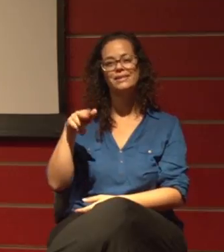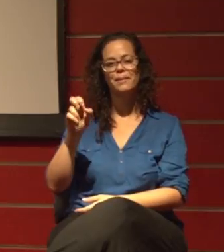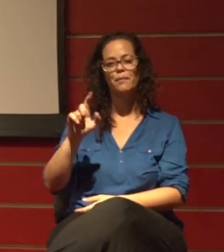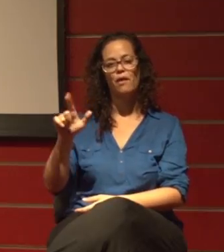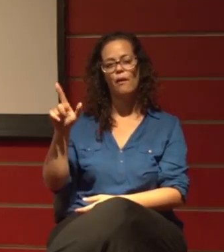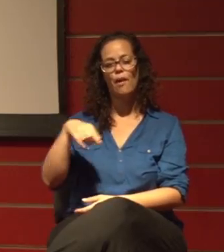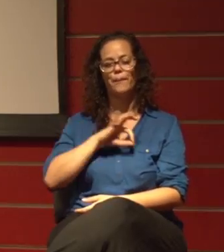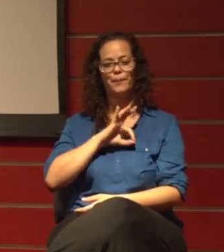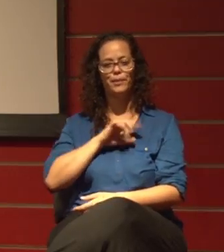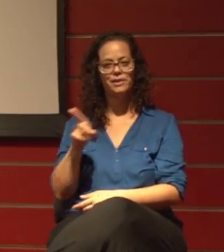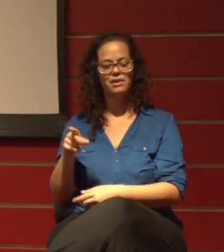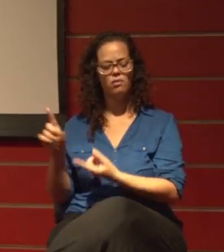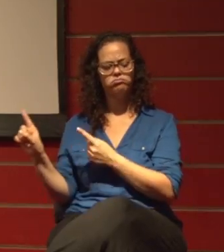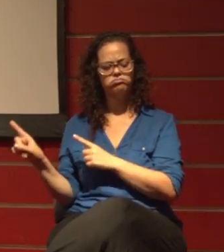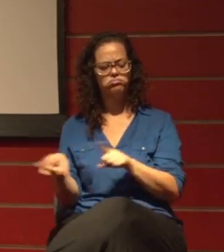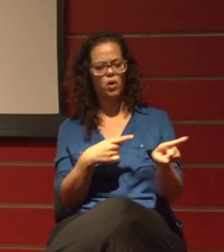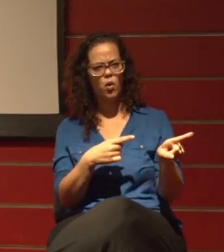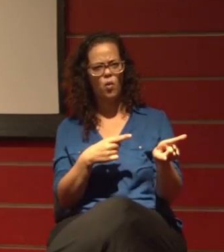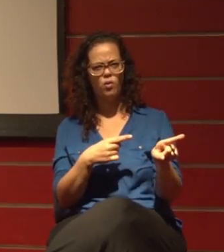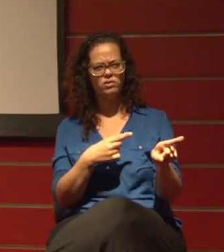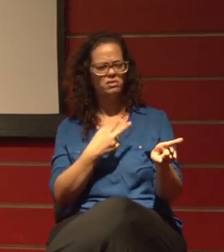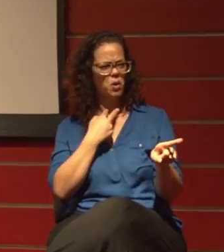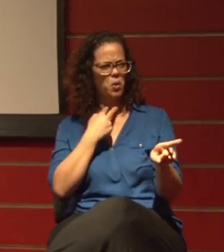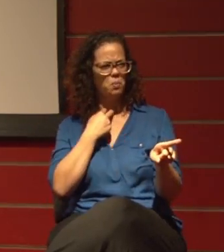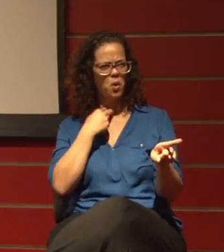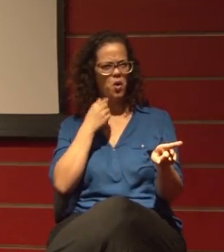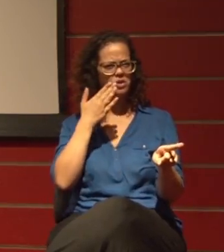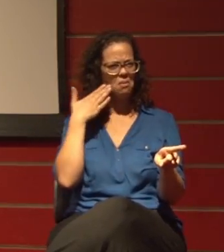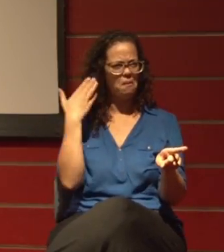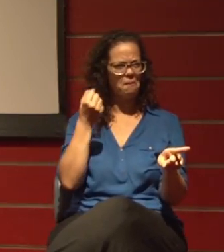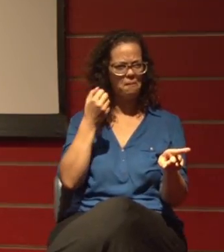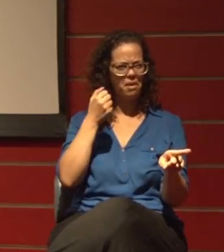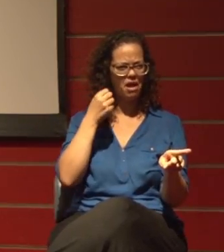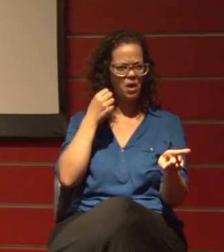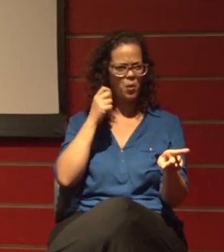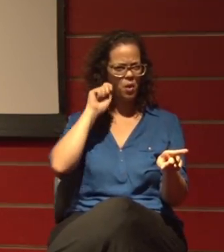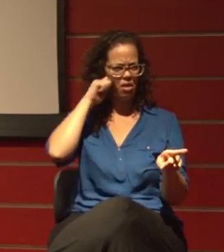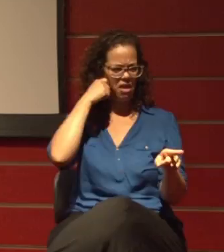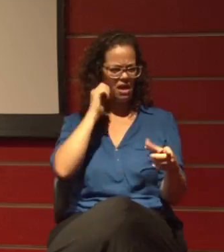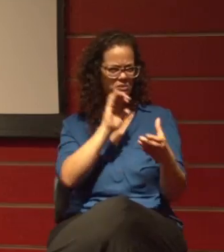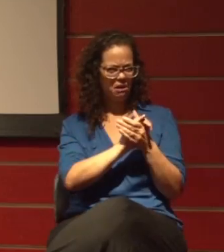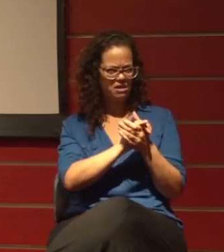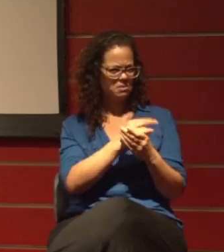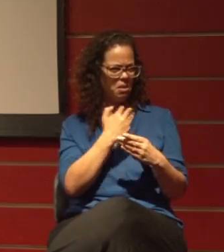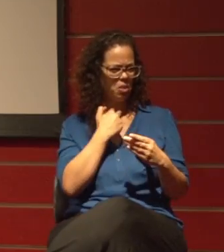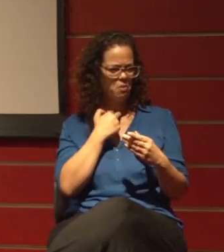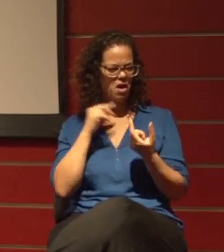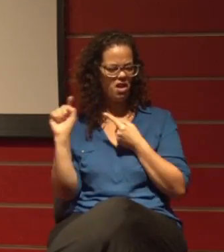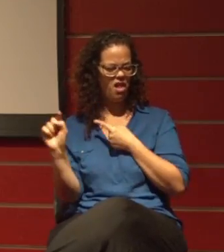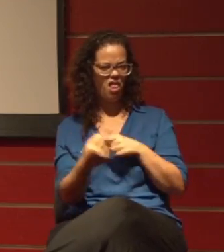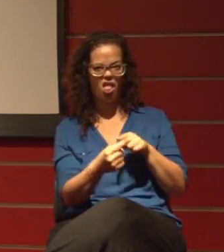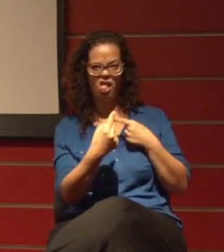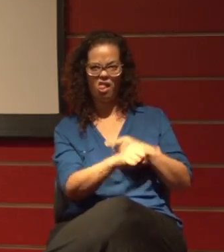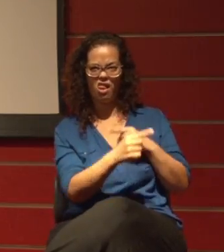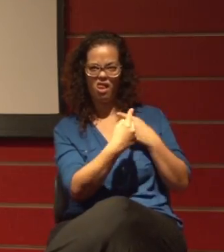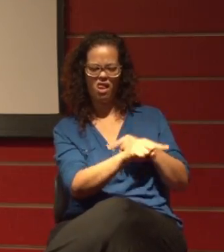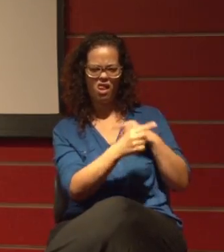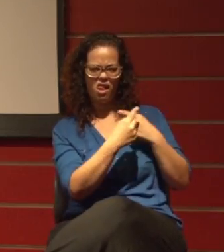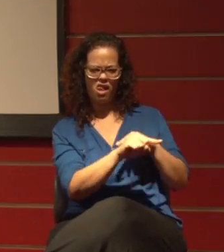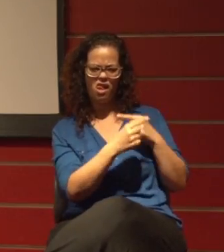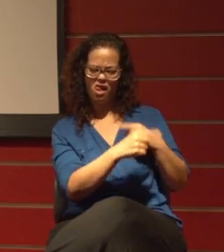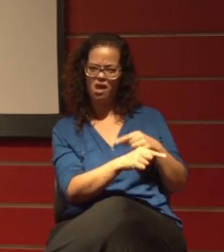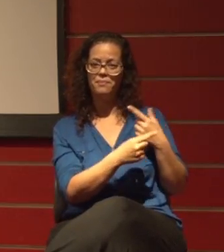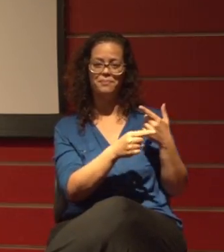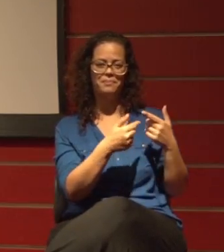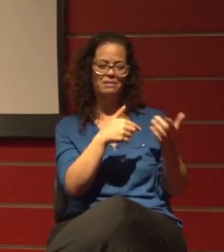que é contra casamentos interraciais né então ele vai infernizar a vida do casal né para que eles